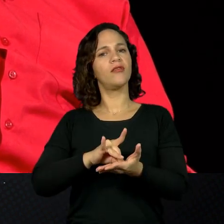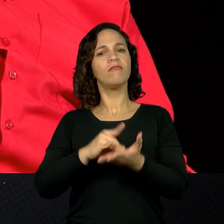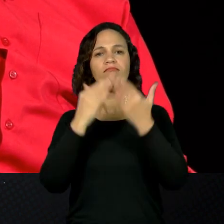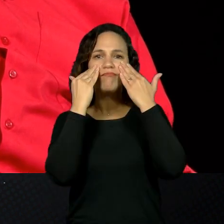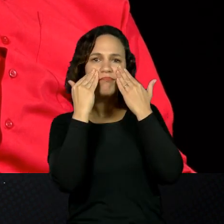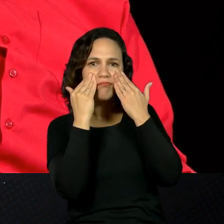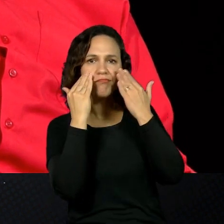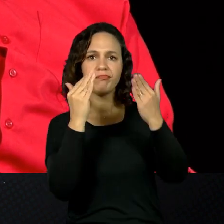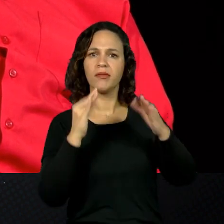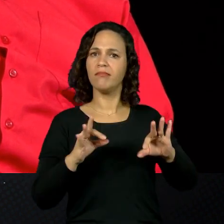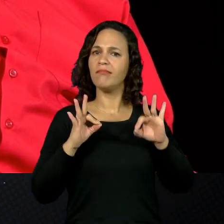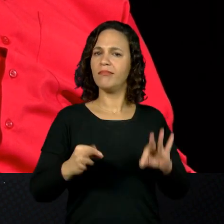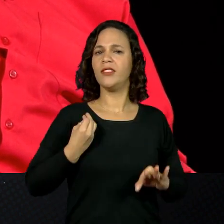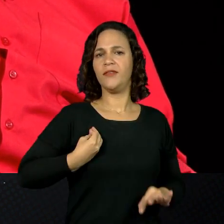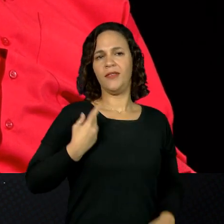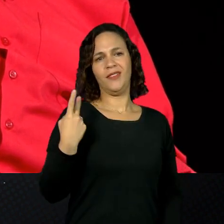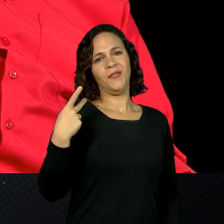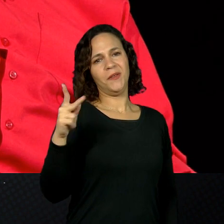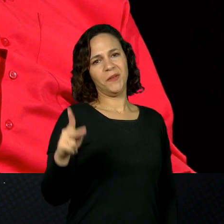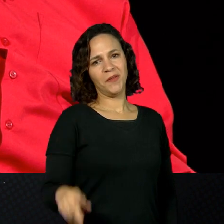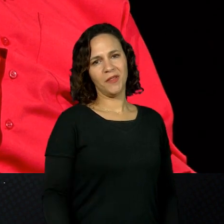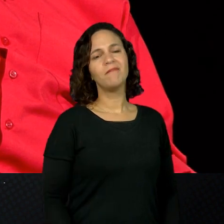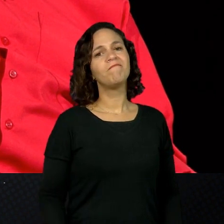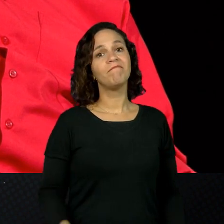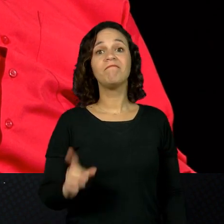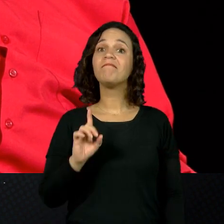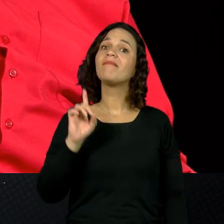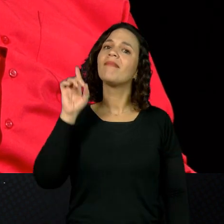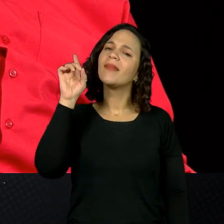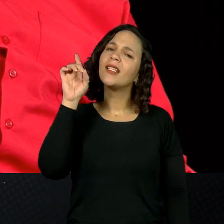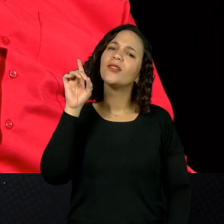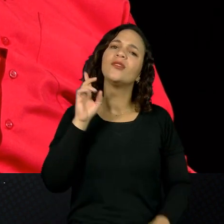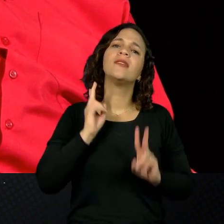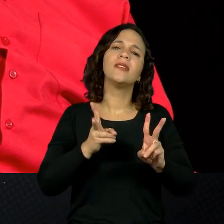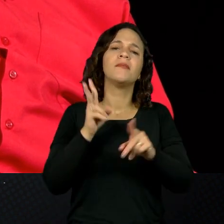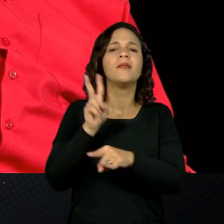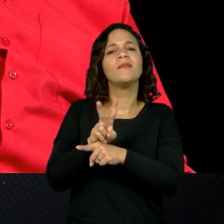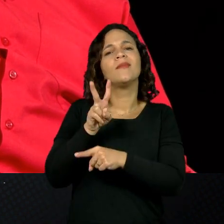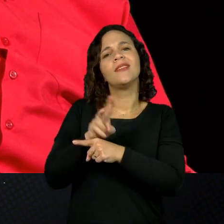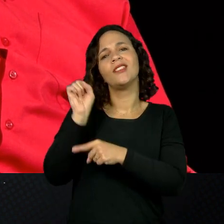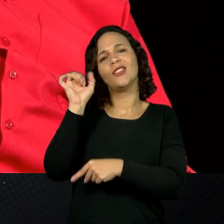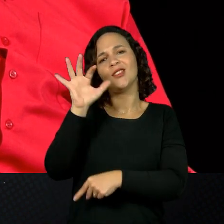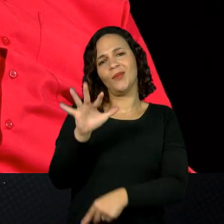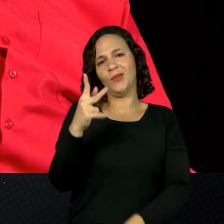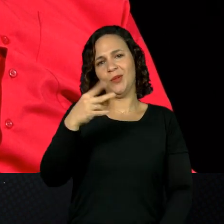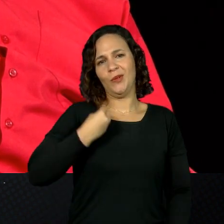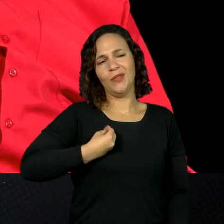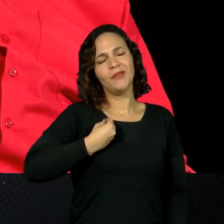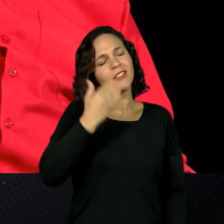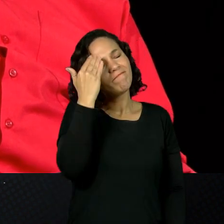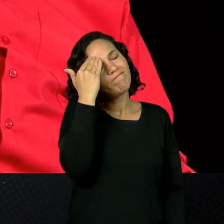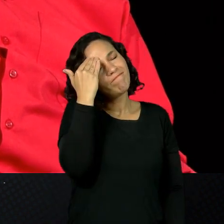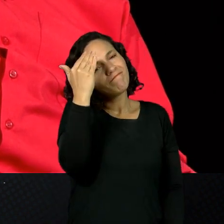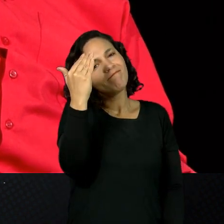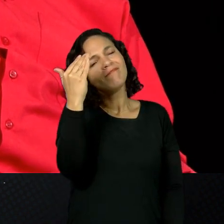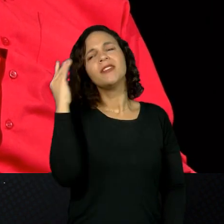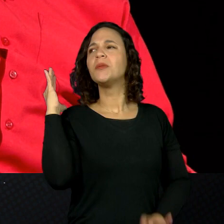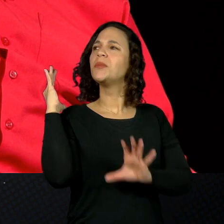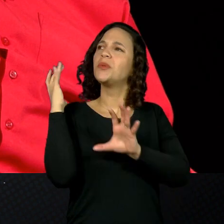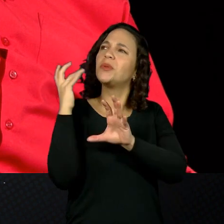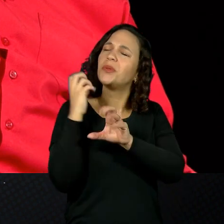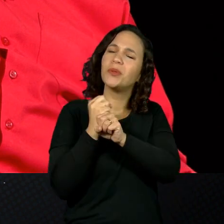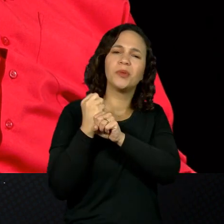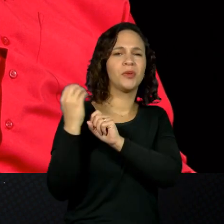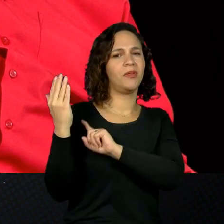Com a dignidade de vida que você tem. Que Deus sempre proteja e ilumine. E muito grata por tudo,